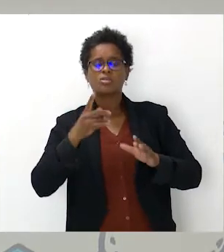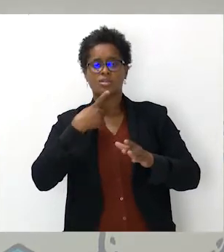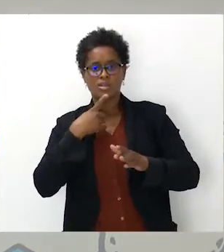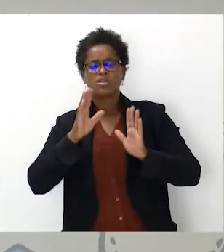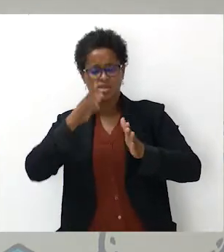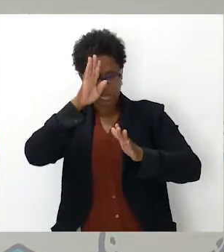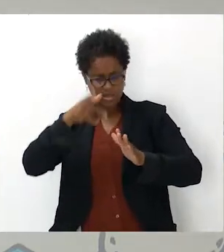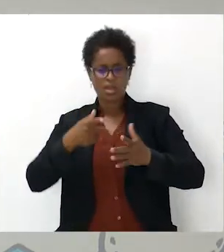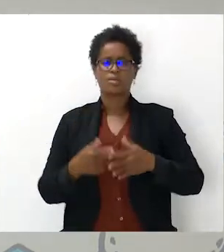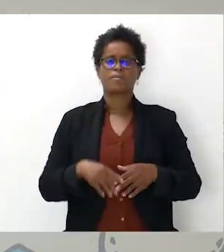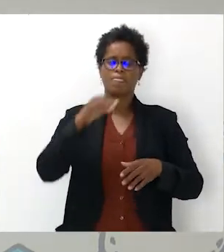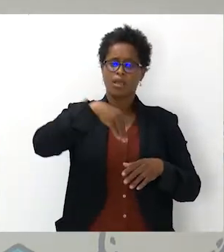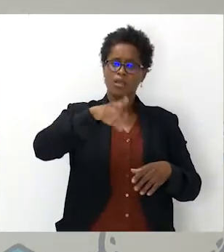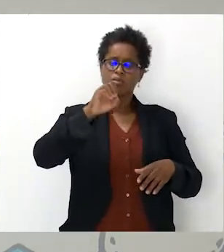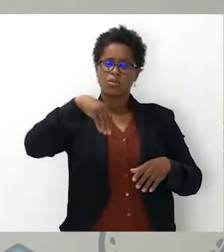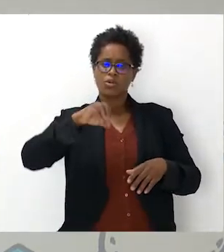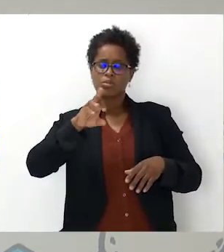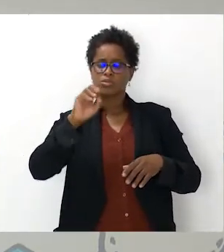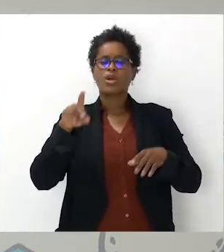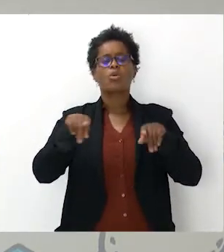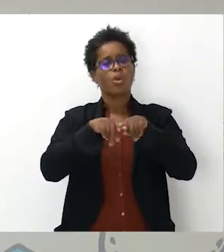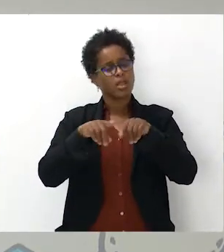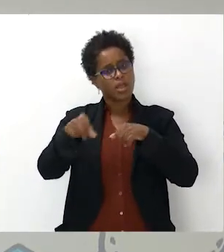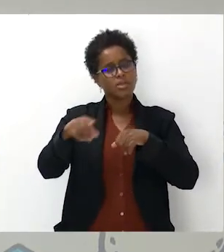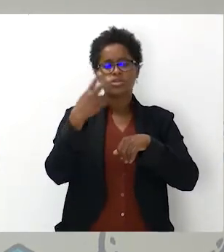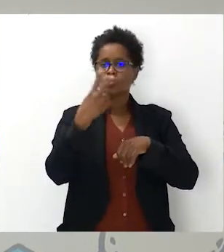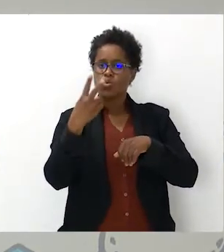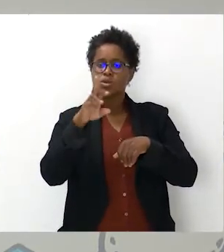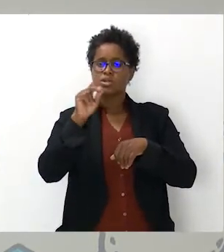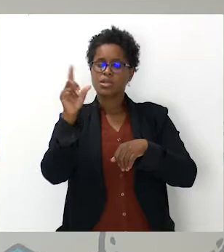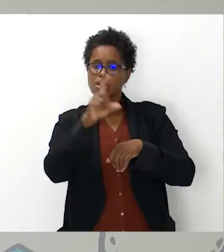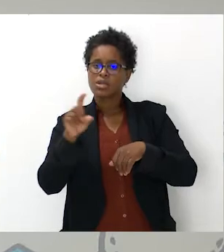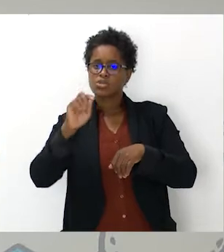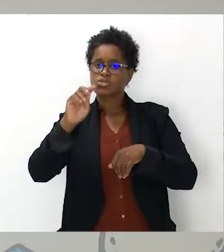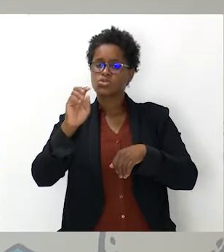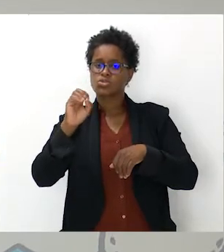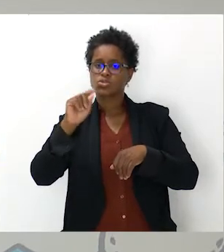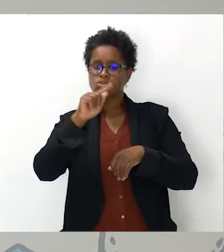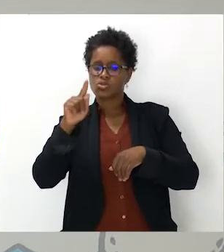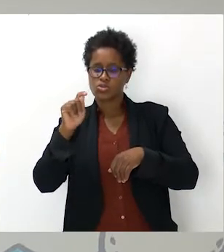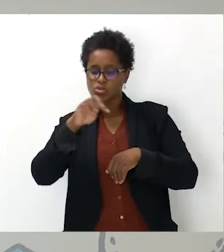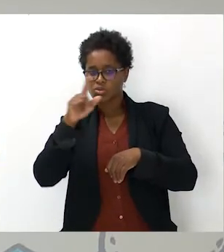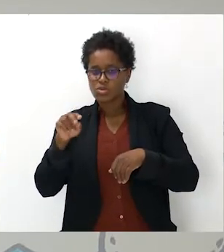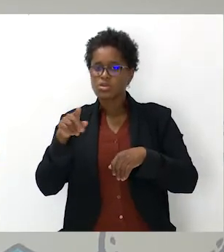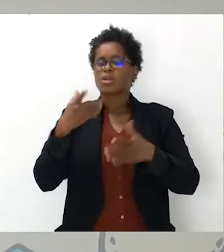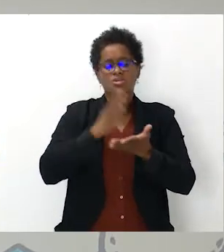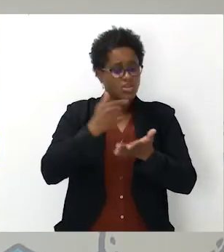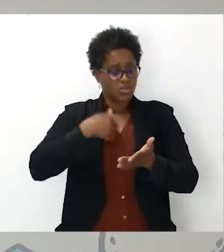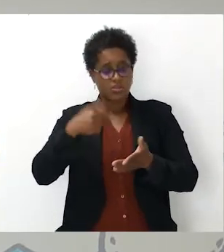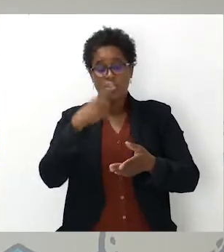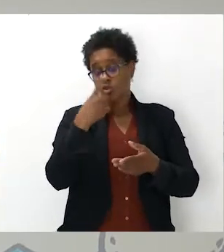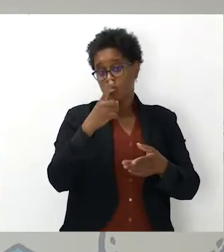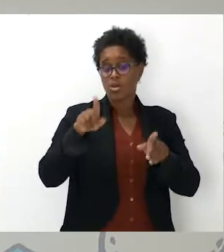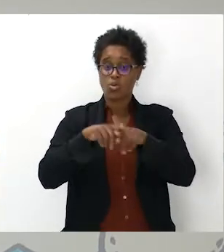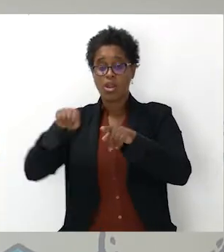sabem, a proporção é uma igualdade entre duas razões. Basta eu tiver uma razão igual a outra